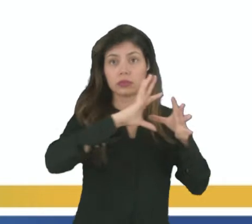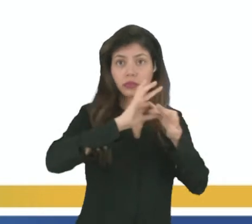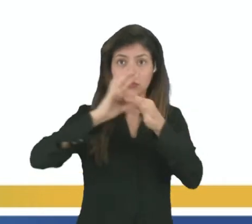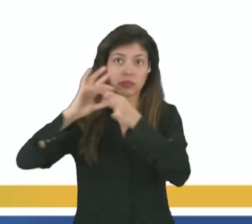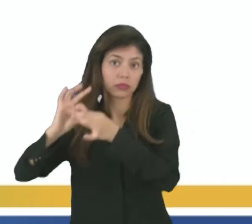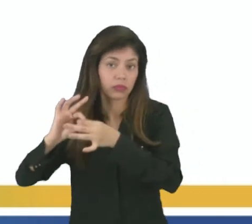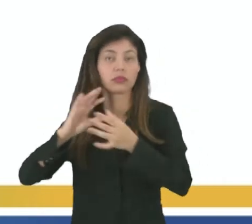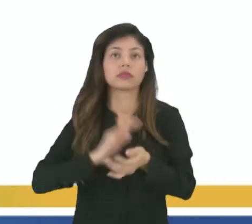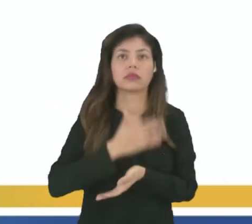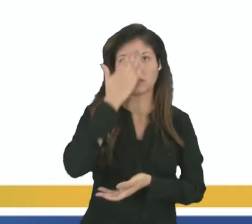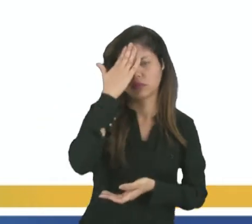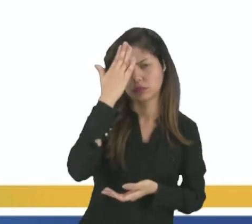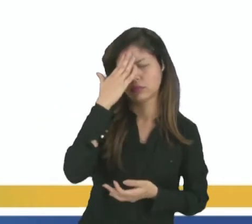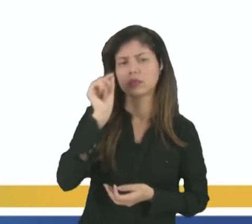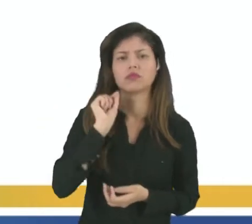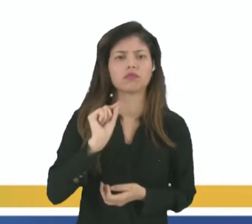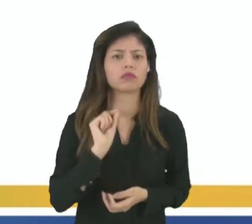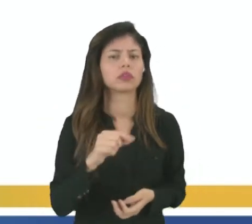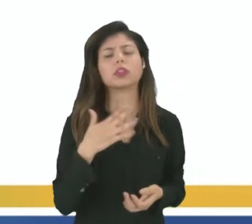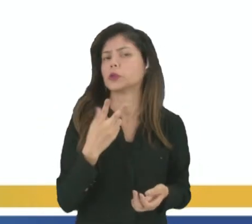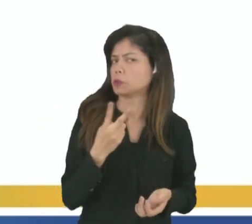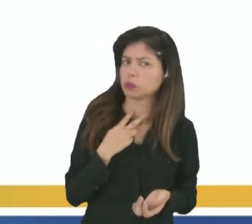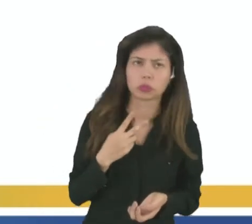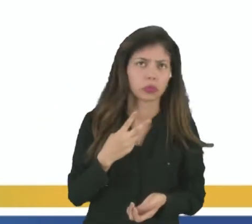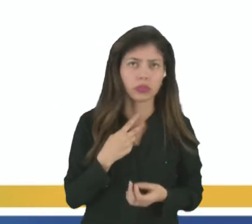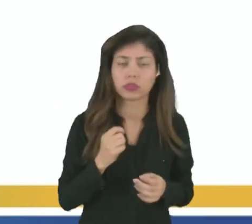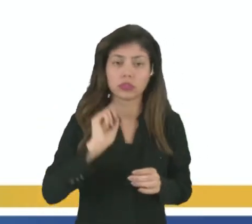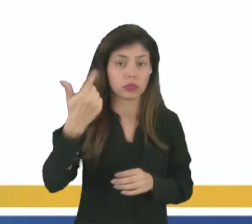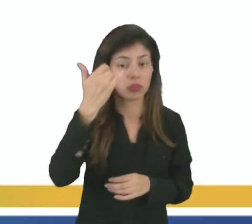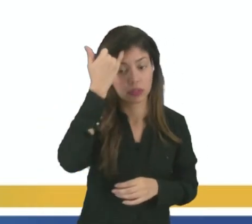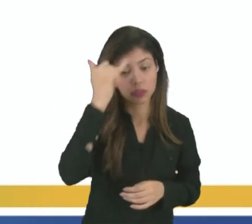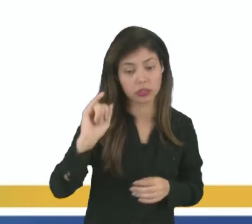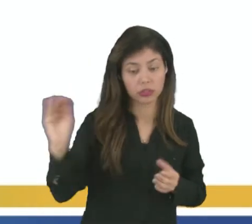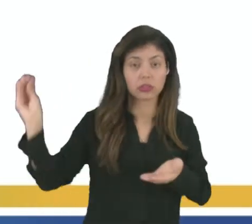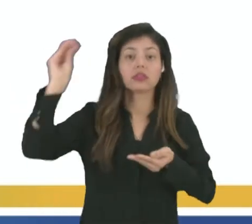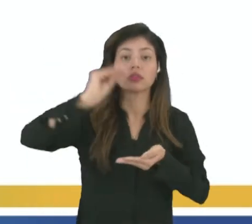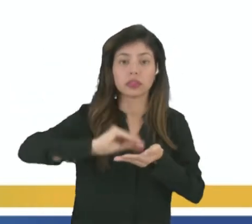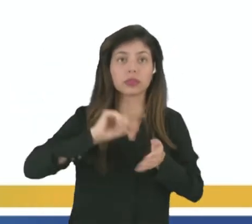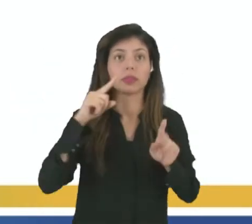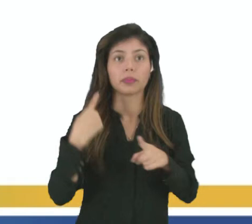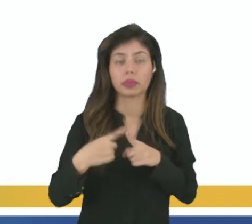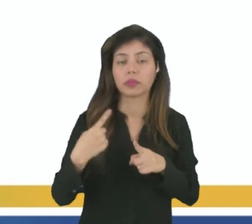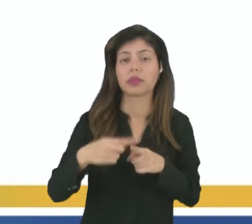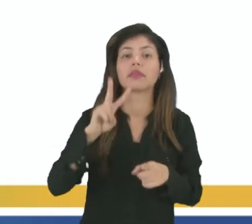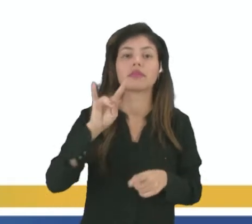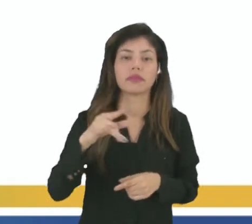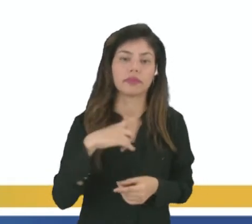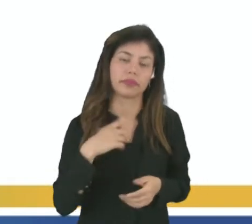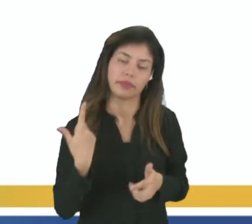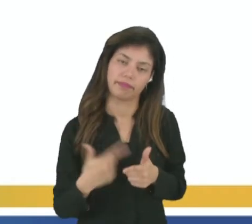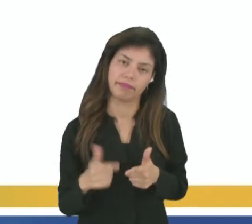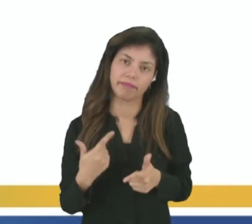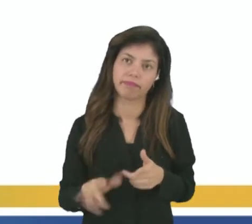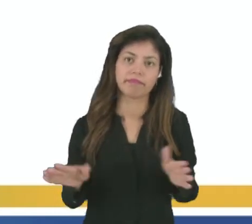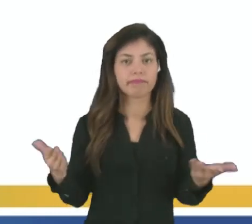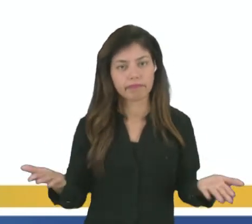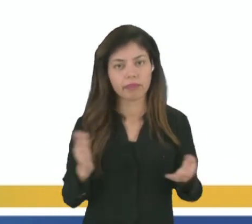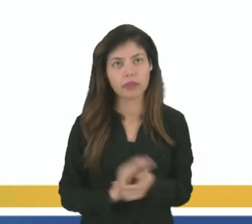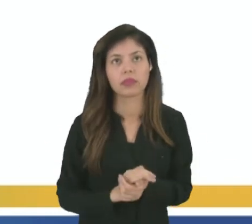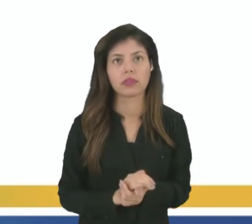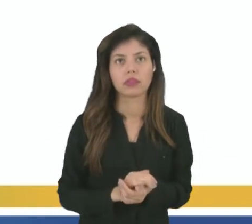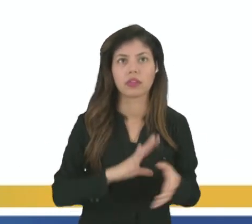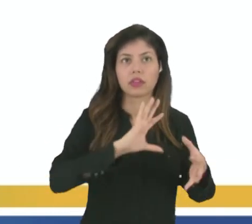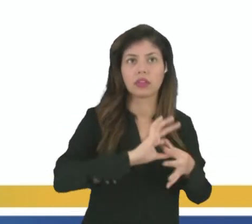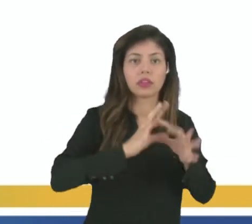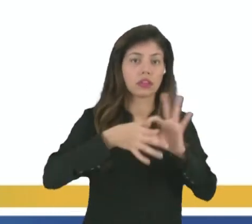você entendeu, você não pode aplicar uma outra ideia em cima, porque você vai incorrer no problema da incoerência,